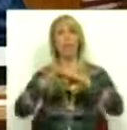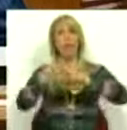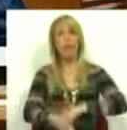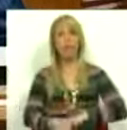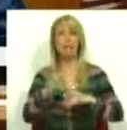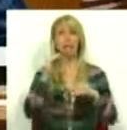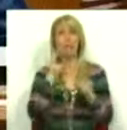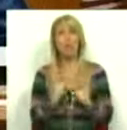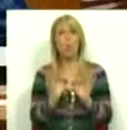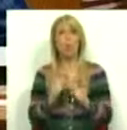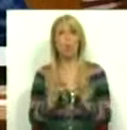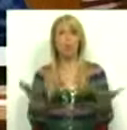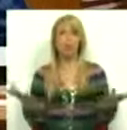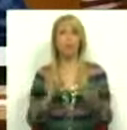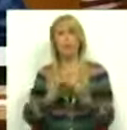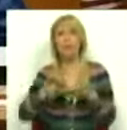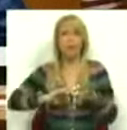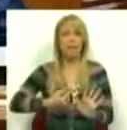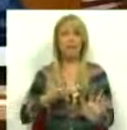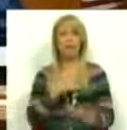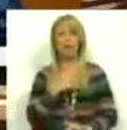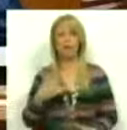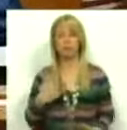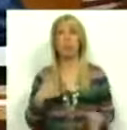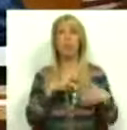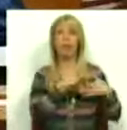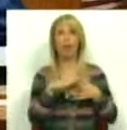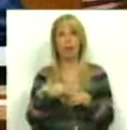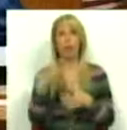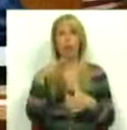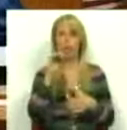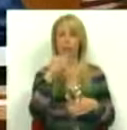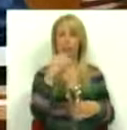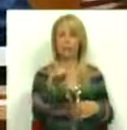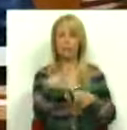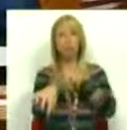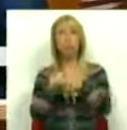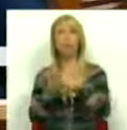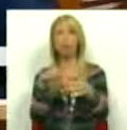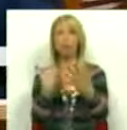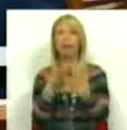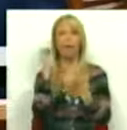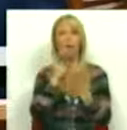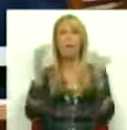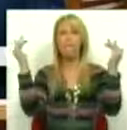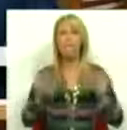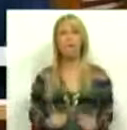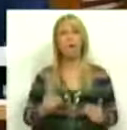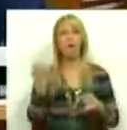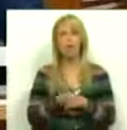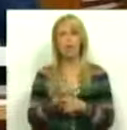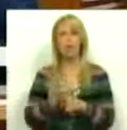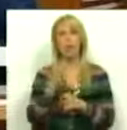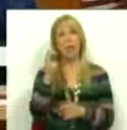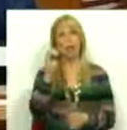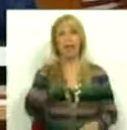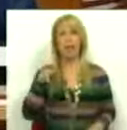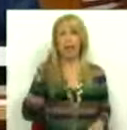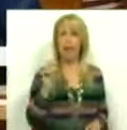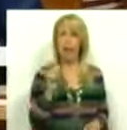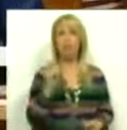essenciais de saúde. Esta política, diz ainda o líder do PS, vem diminuir a qualidade de prestação do SNS e está a